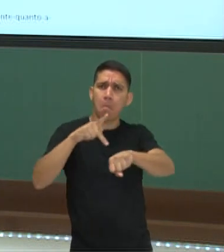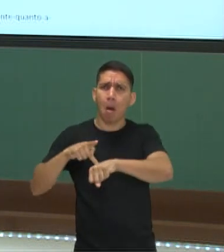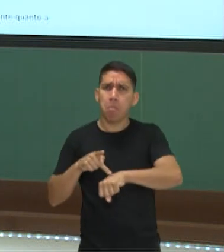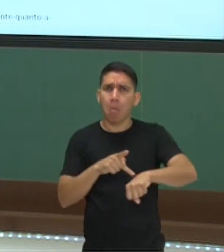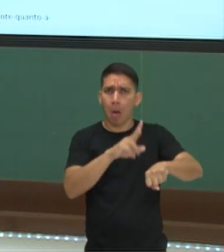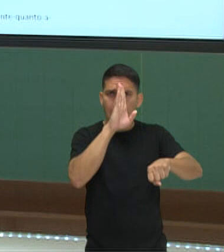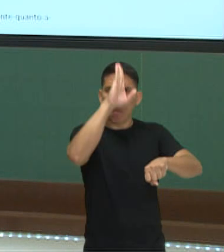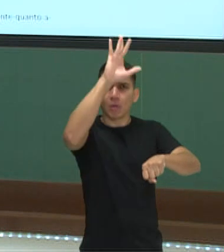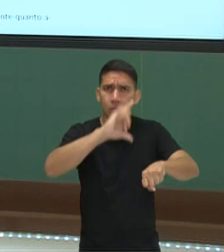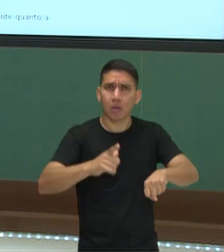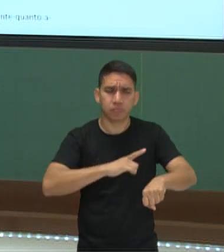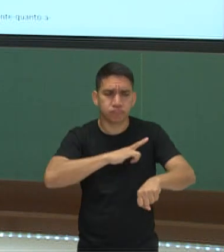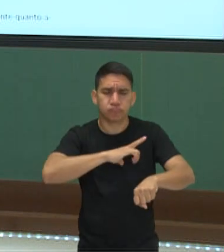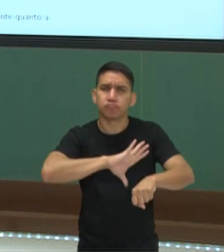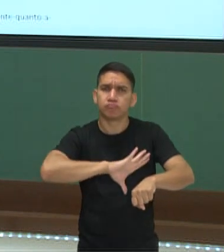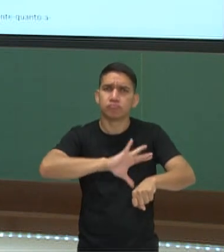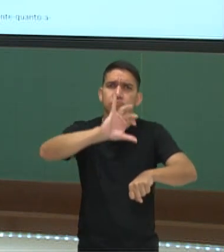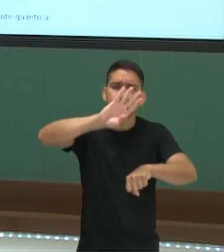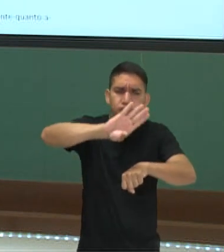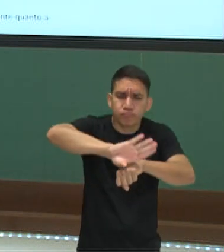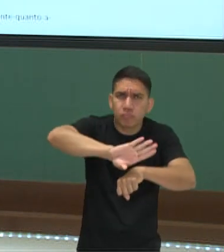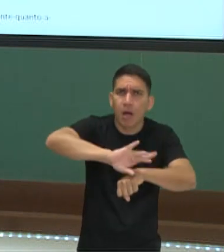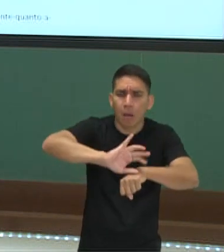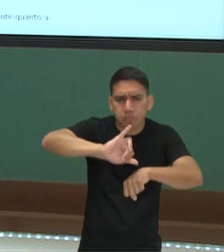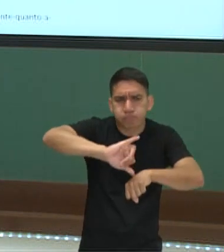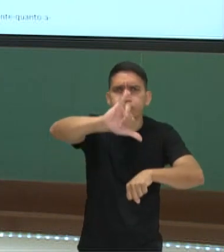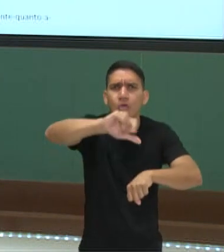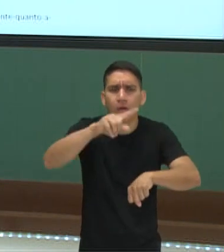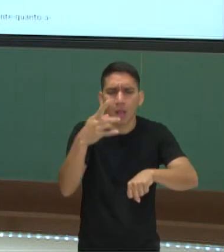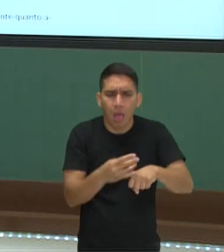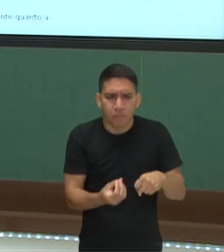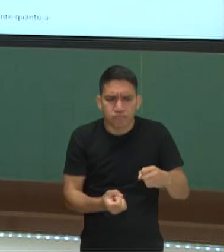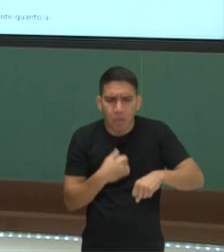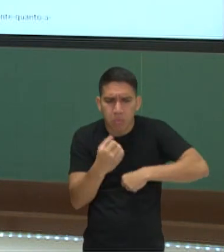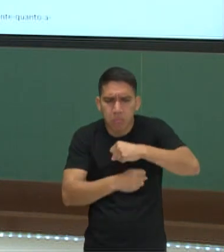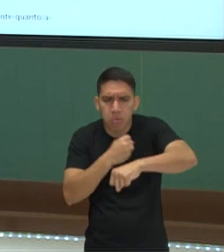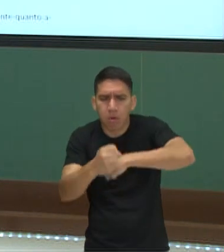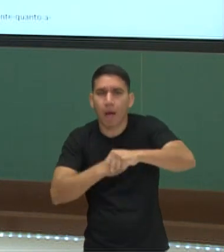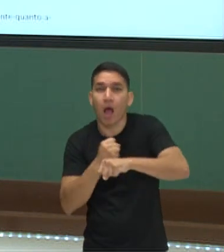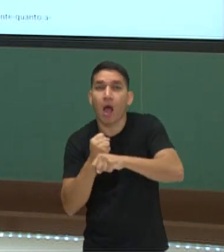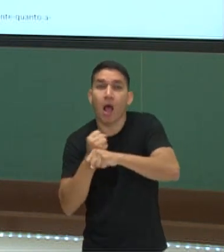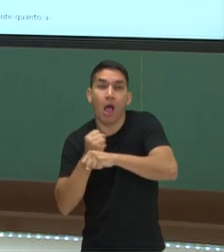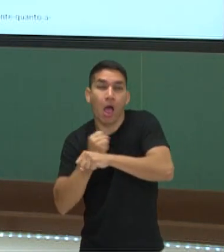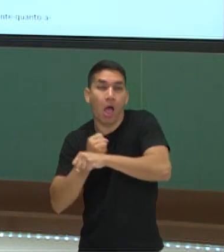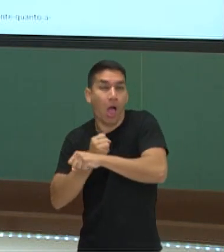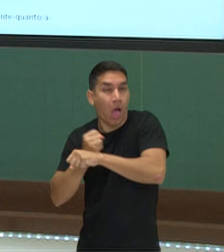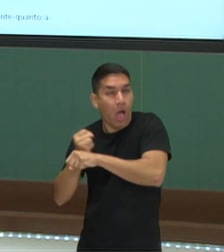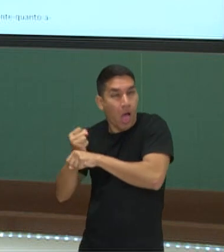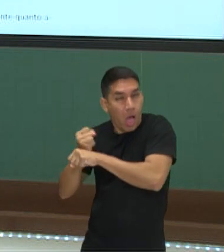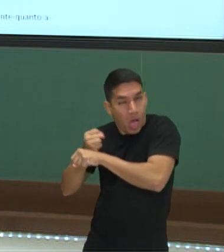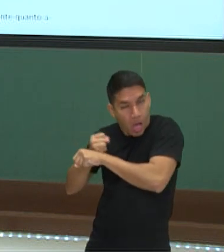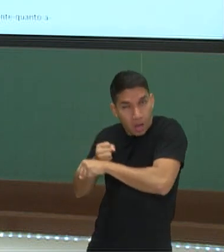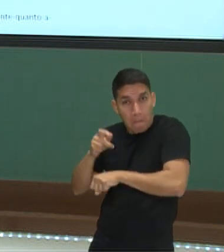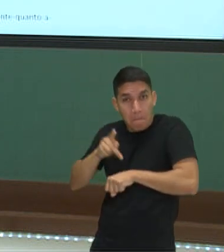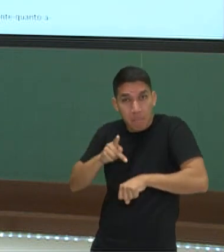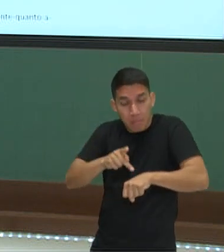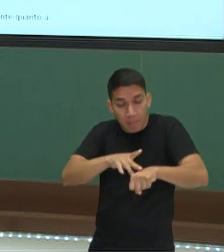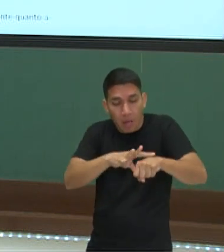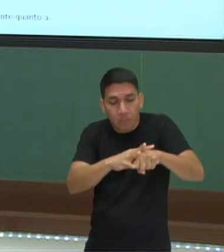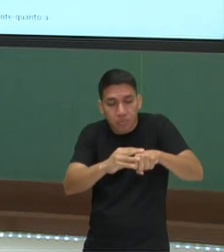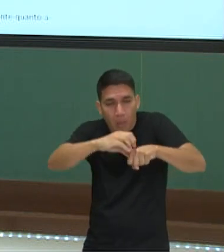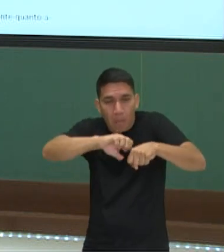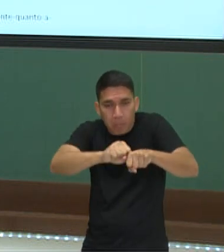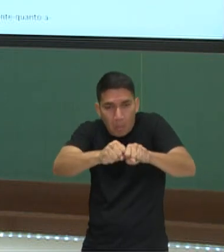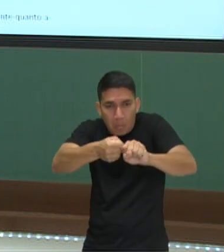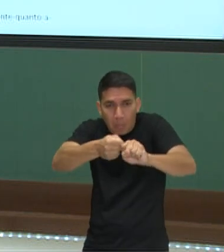ou uma rocha-matriz e ao longo de centenas e centenas e centenas de anos, essa